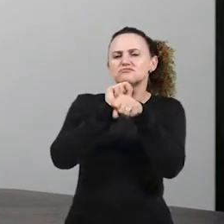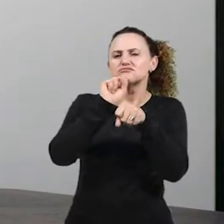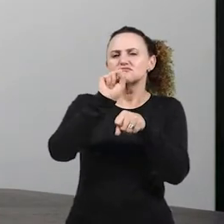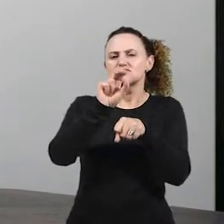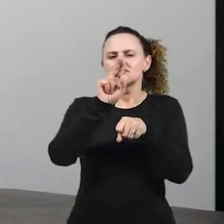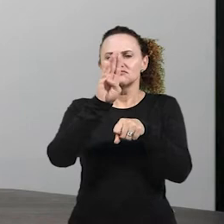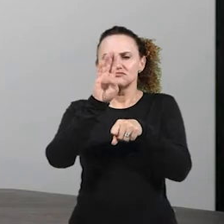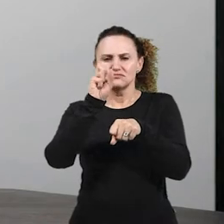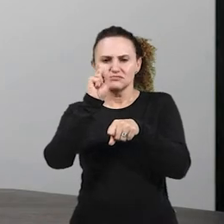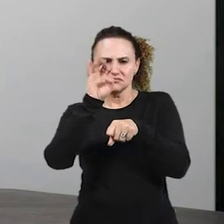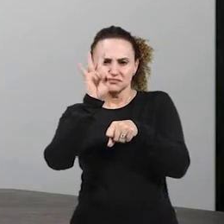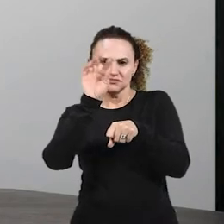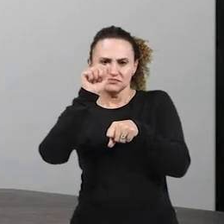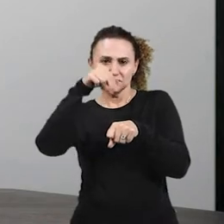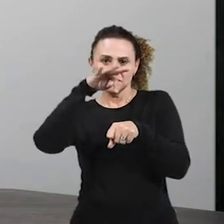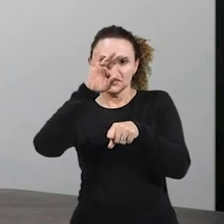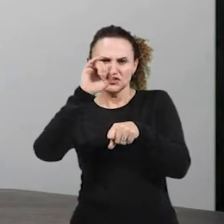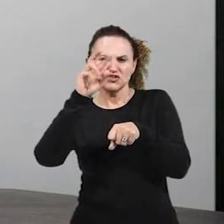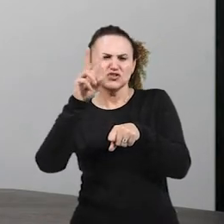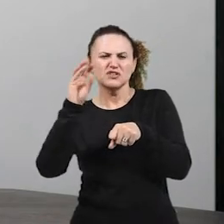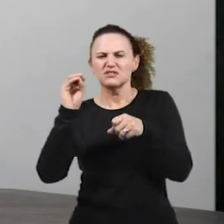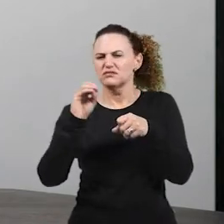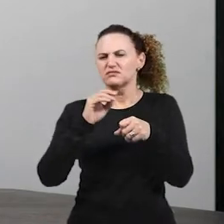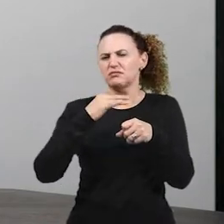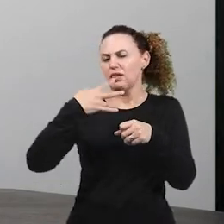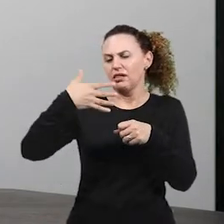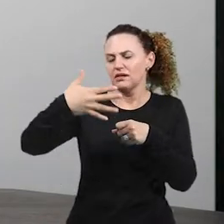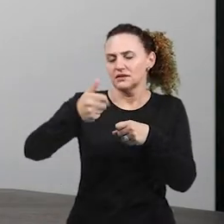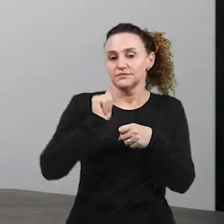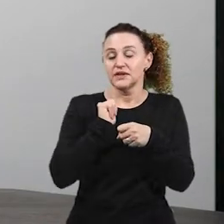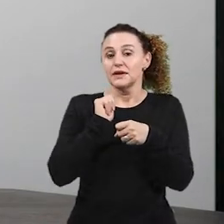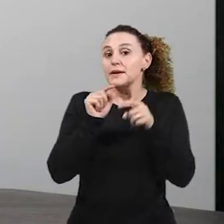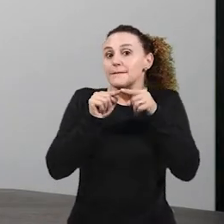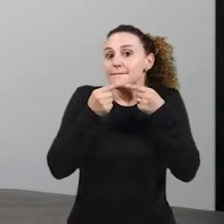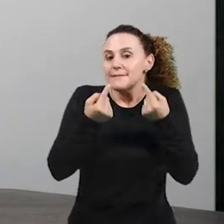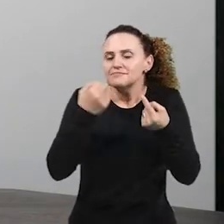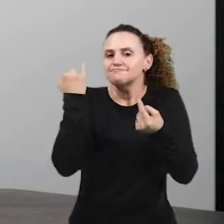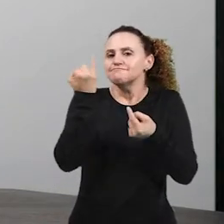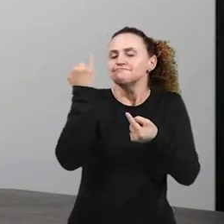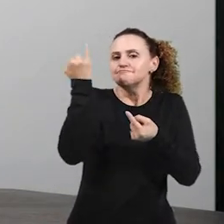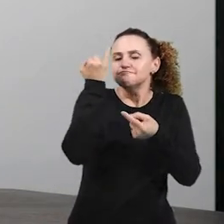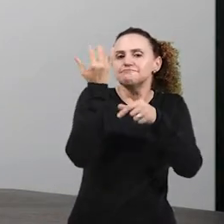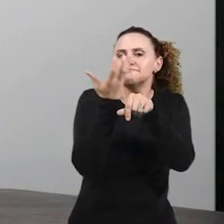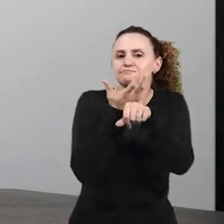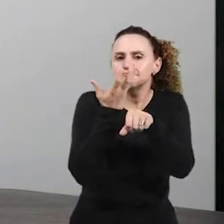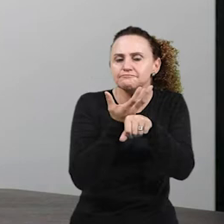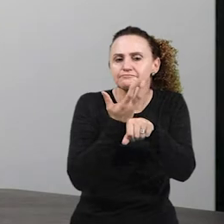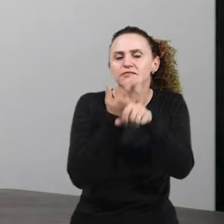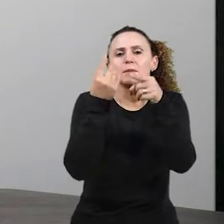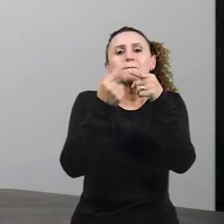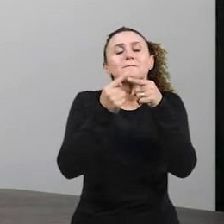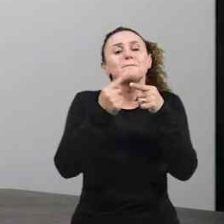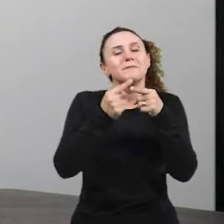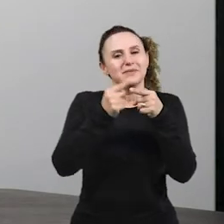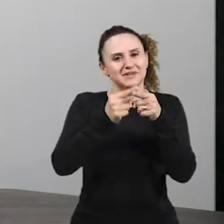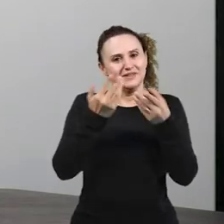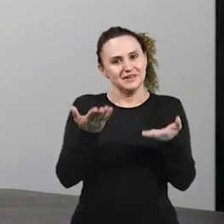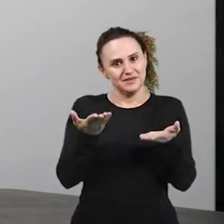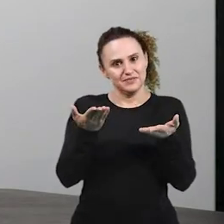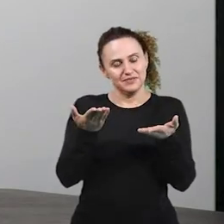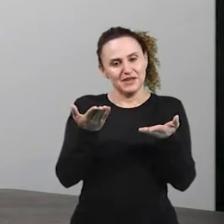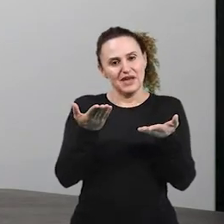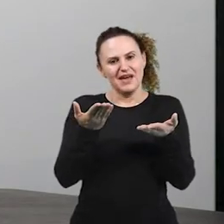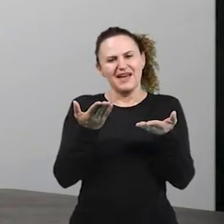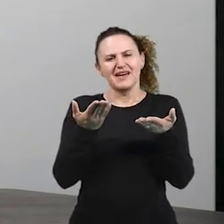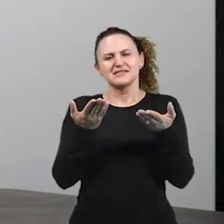não é isso a importância da disciplina é mostrar para vocês Para quê que servem